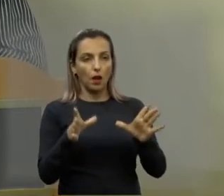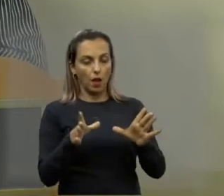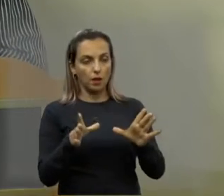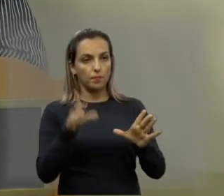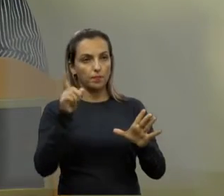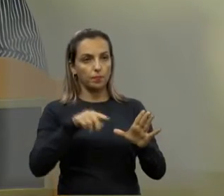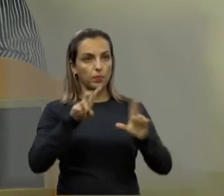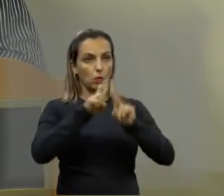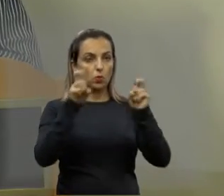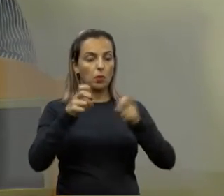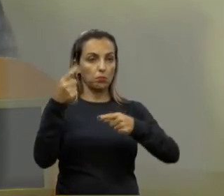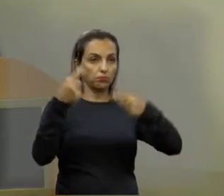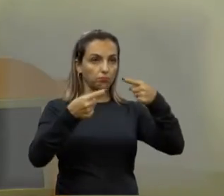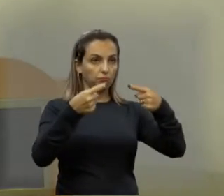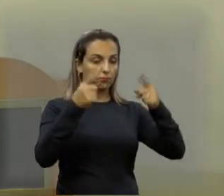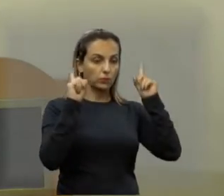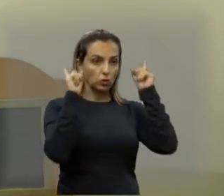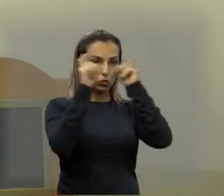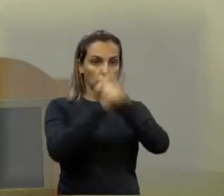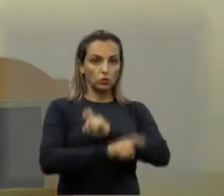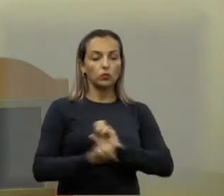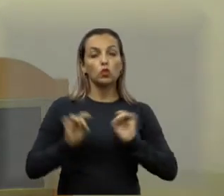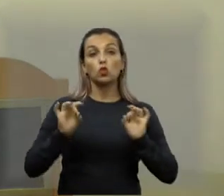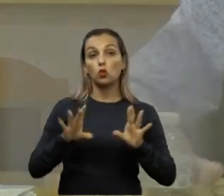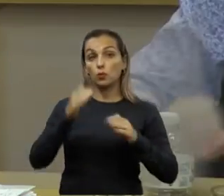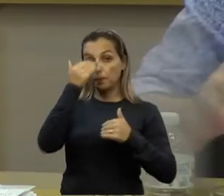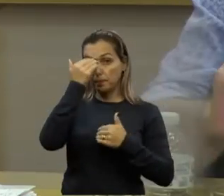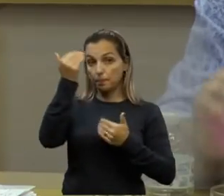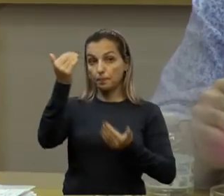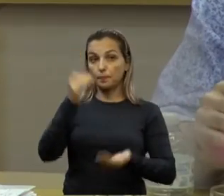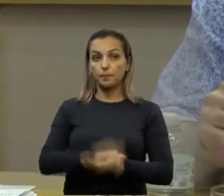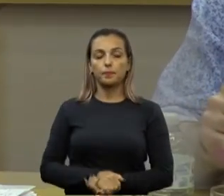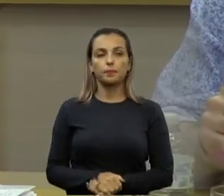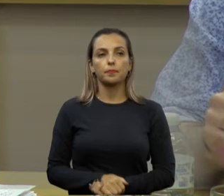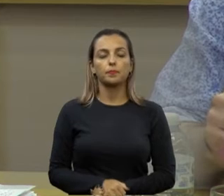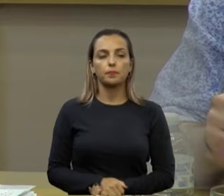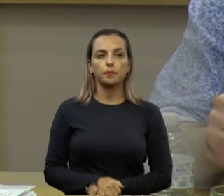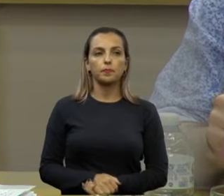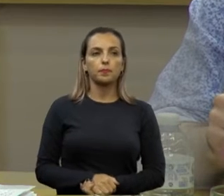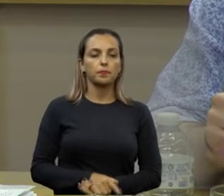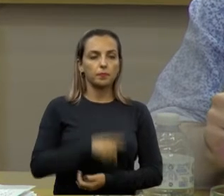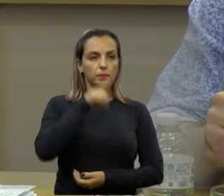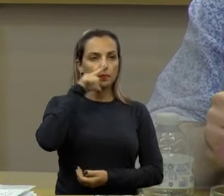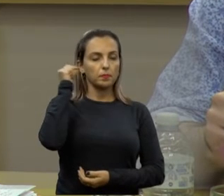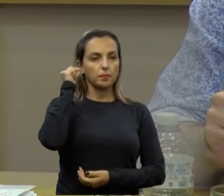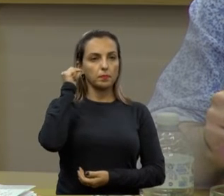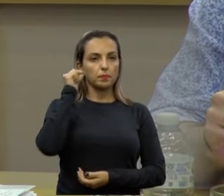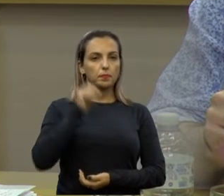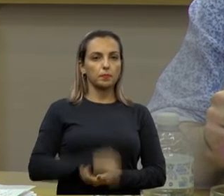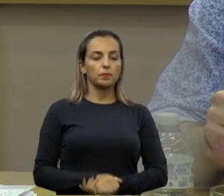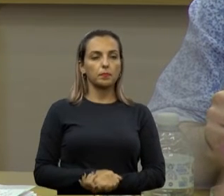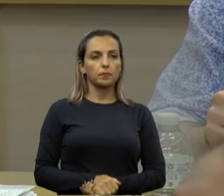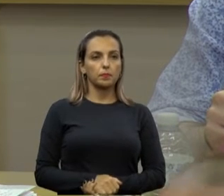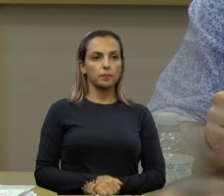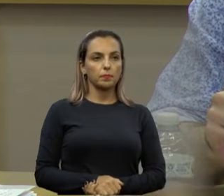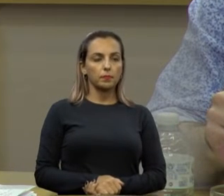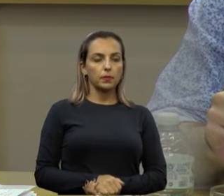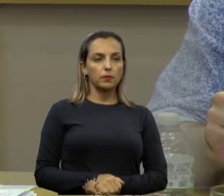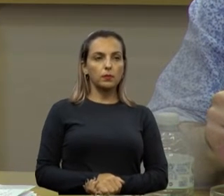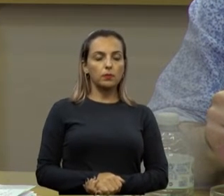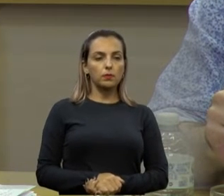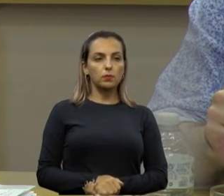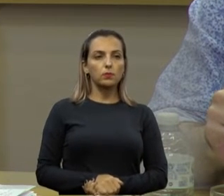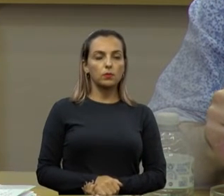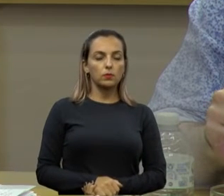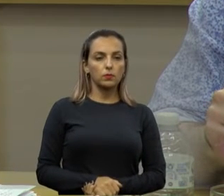passar um tema tão difícil só isso obrigado Vereador Vereador aluna Meyer acho que não tem mais tempo